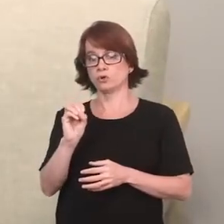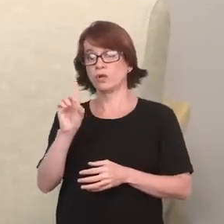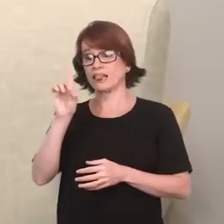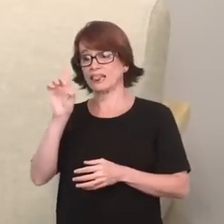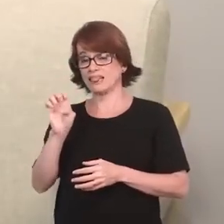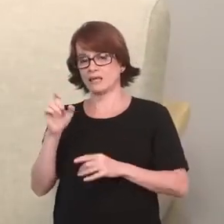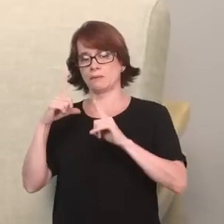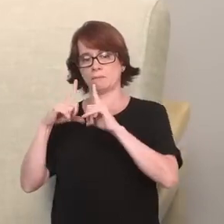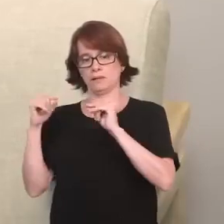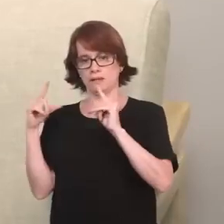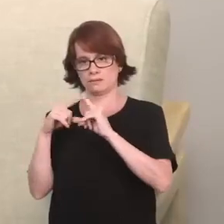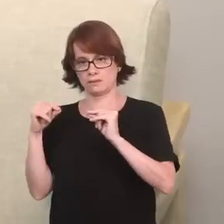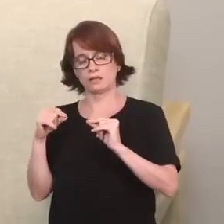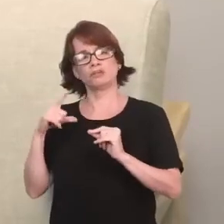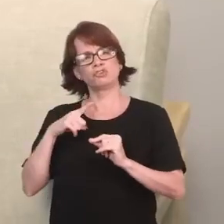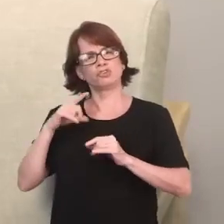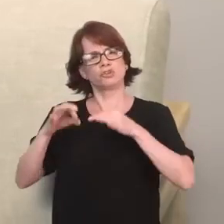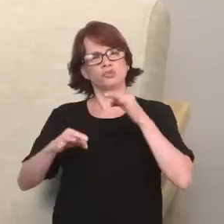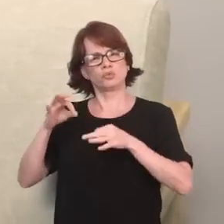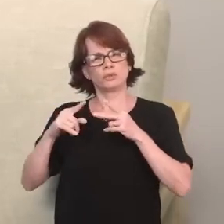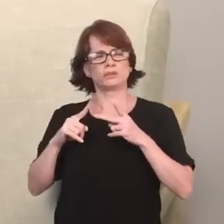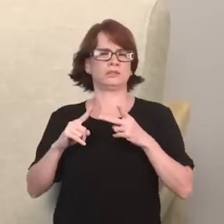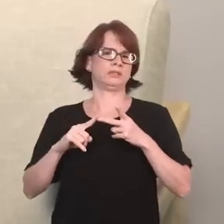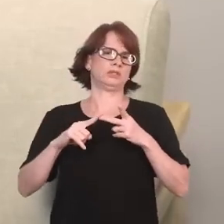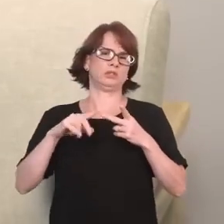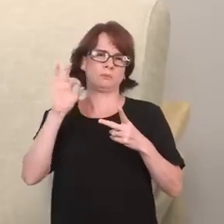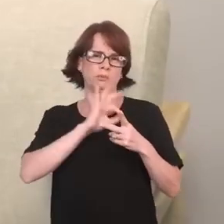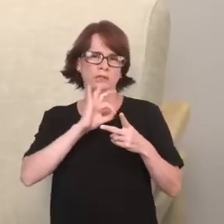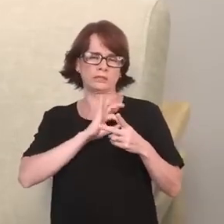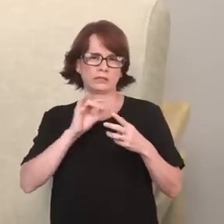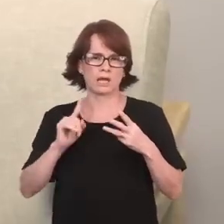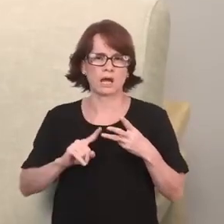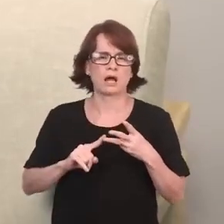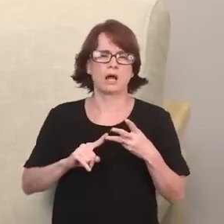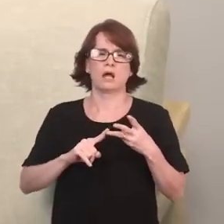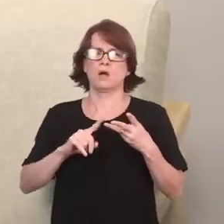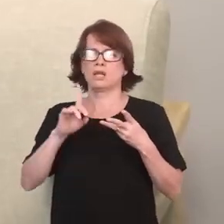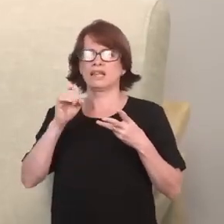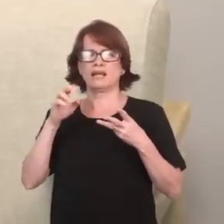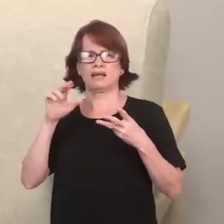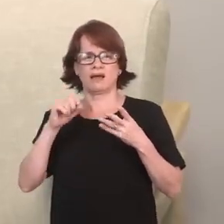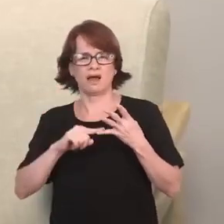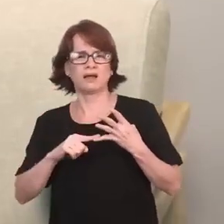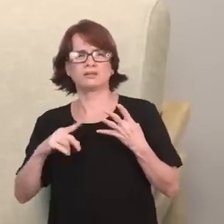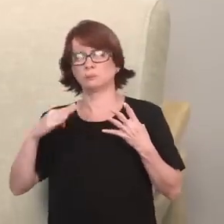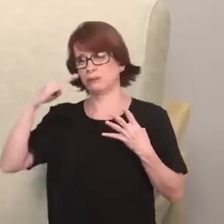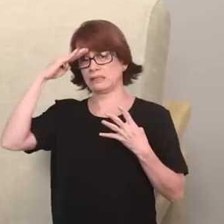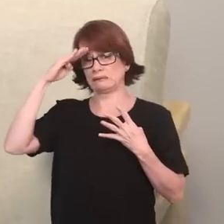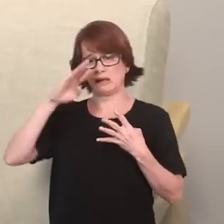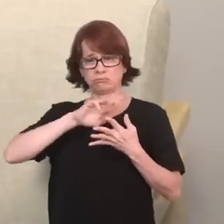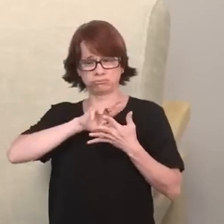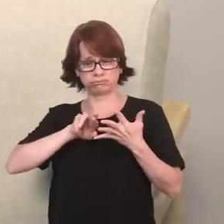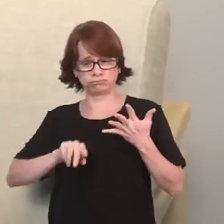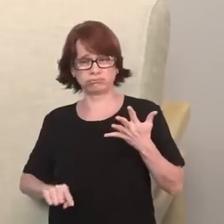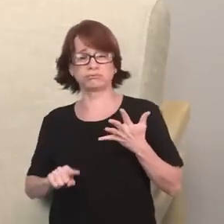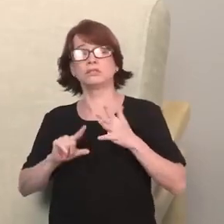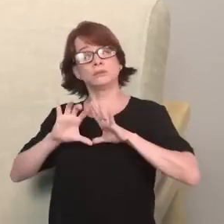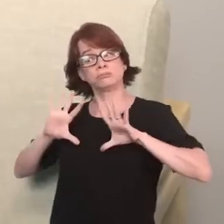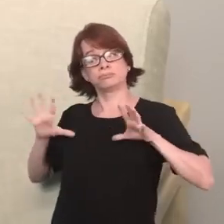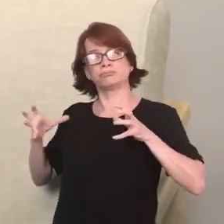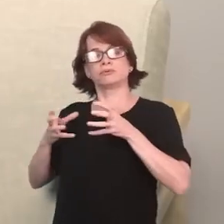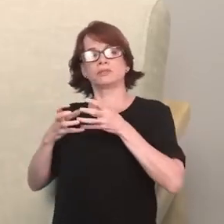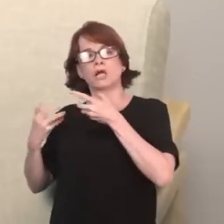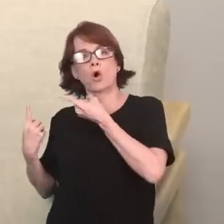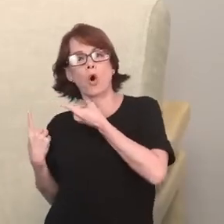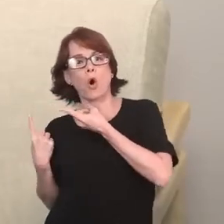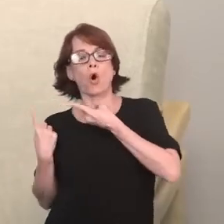por juízes, promotores, policiais federais, delegados, militares, um monte de gente que estava